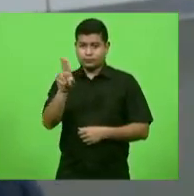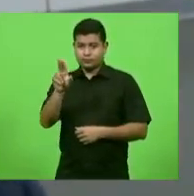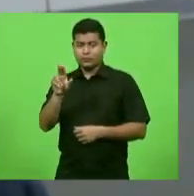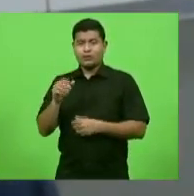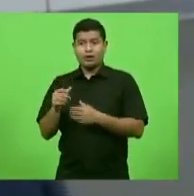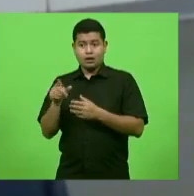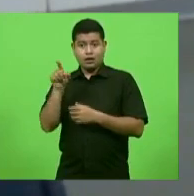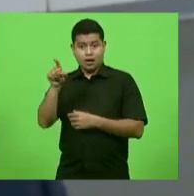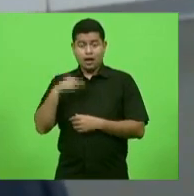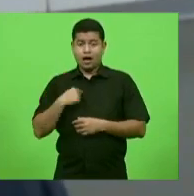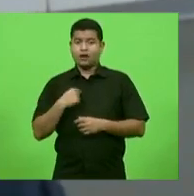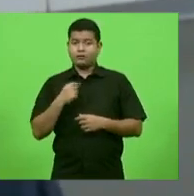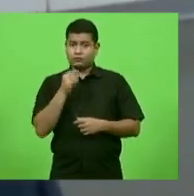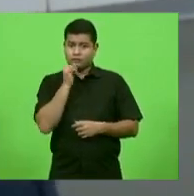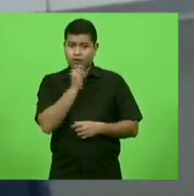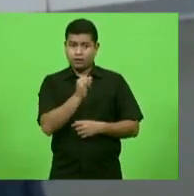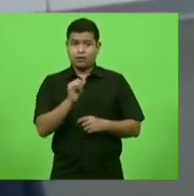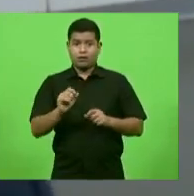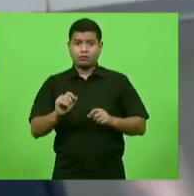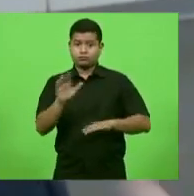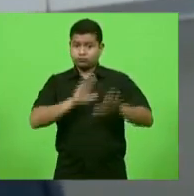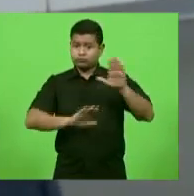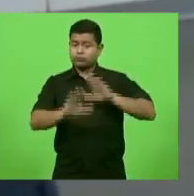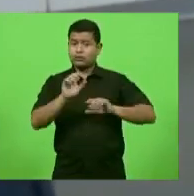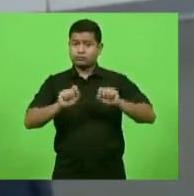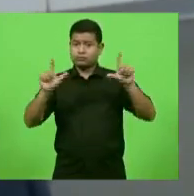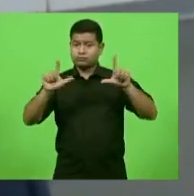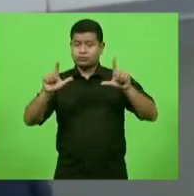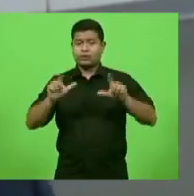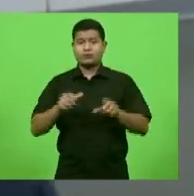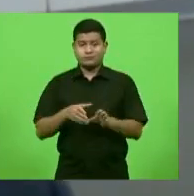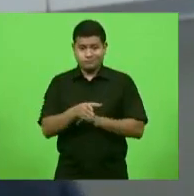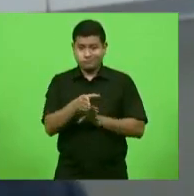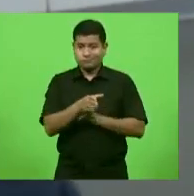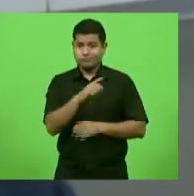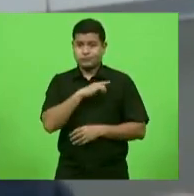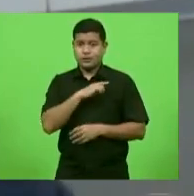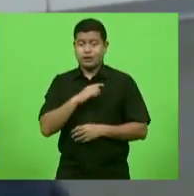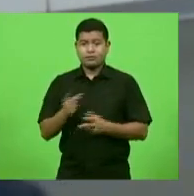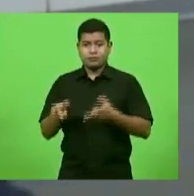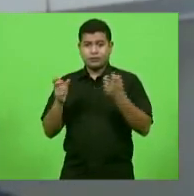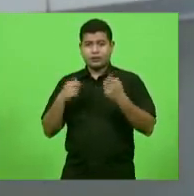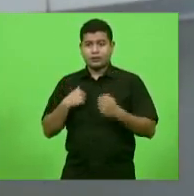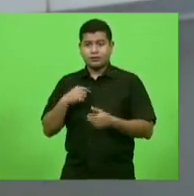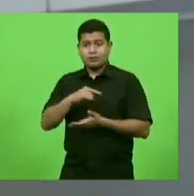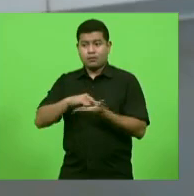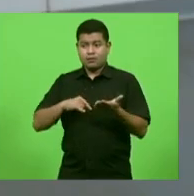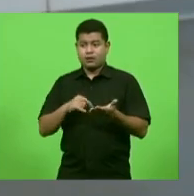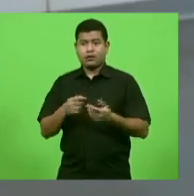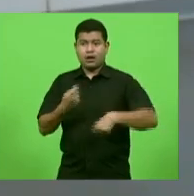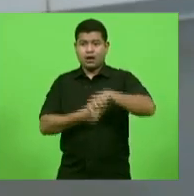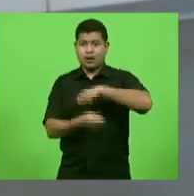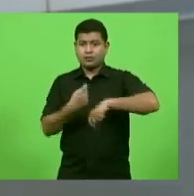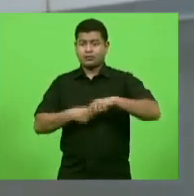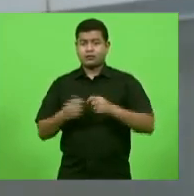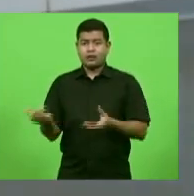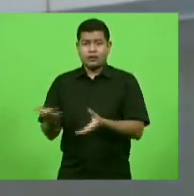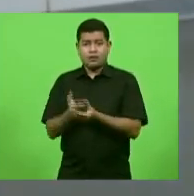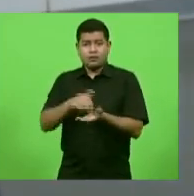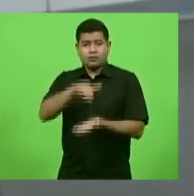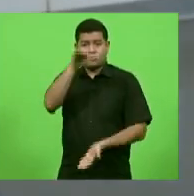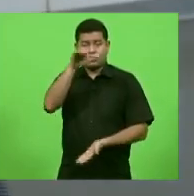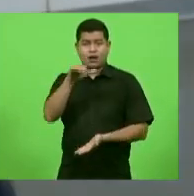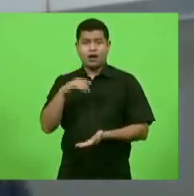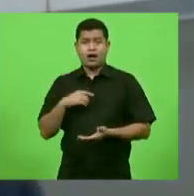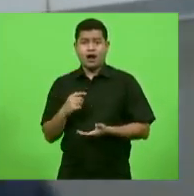advertido. Perceba-se que sequer o contrato administrativo existe nos autos da licitação. Será